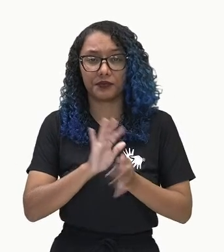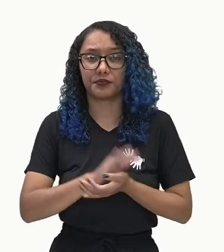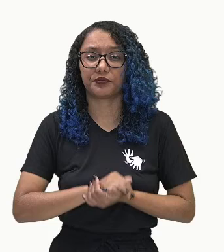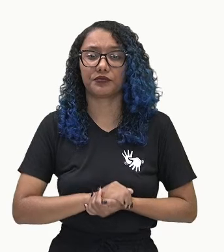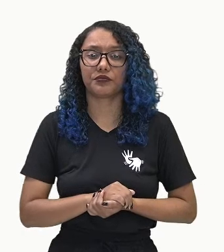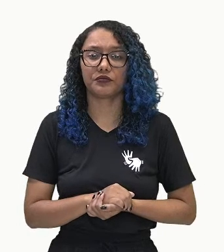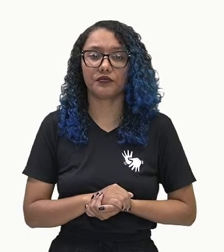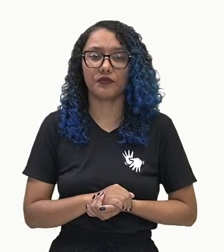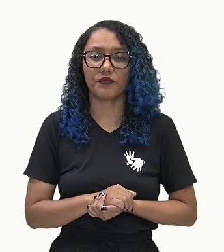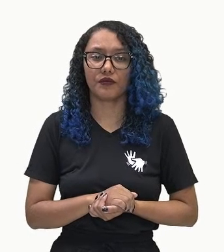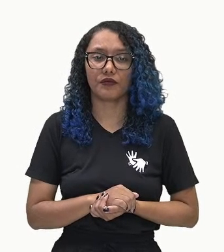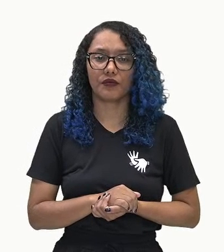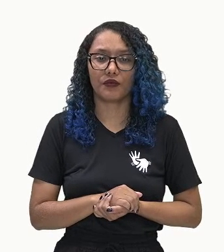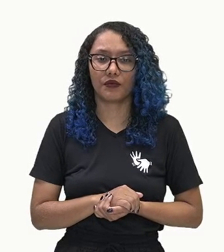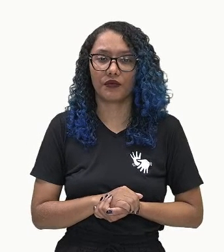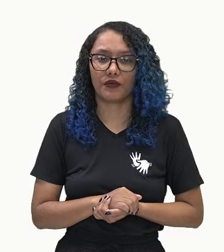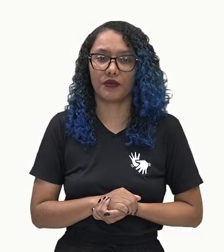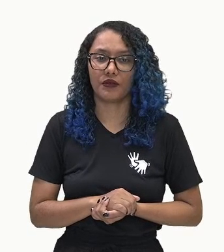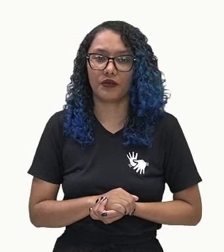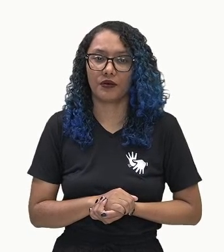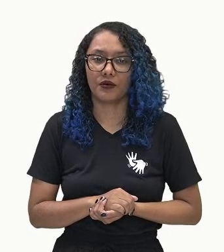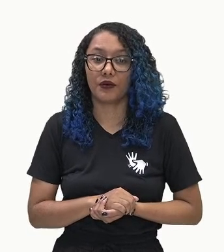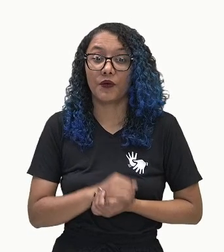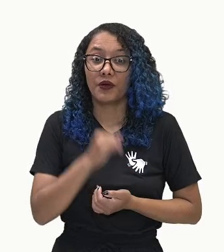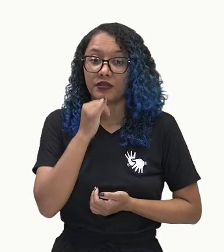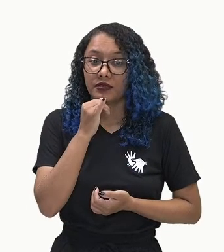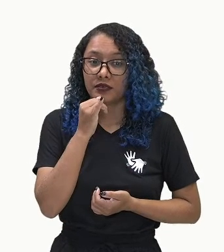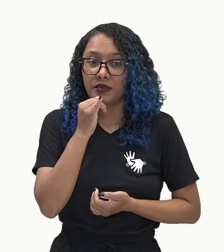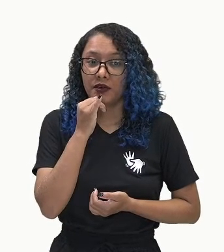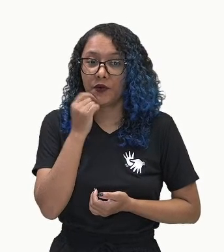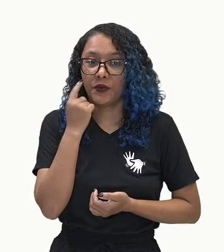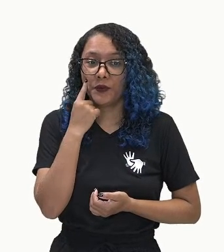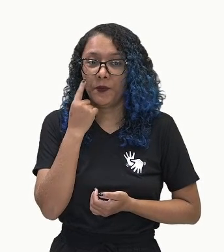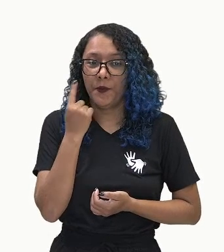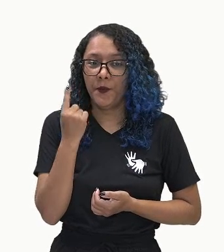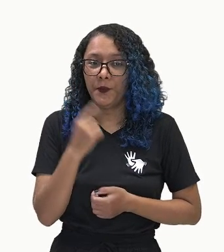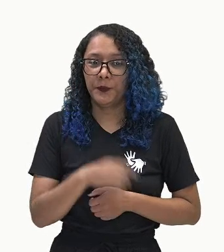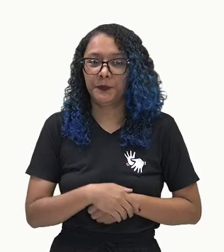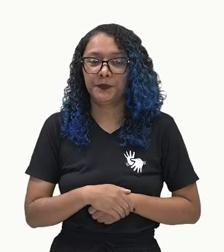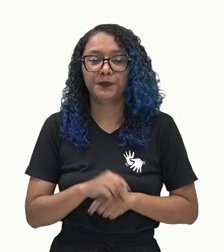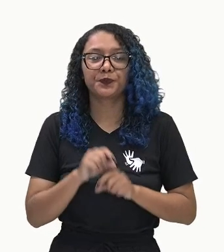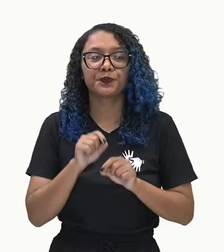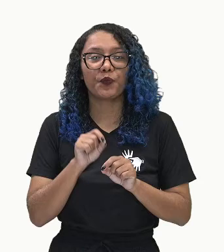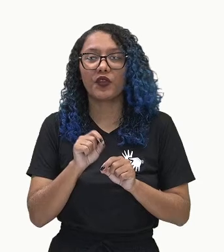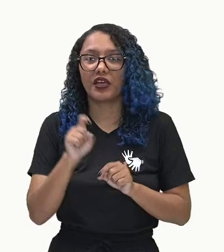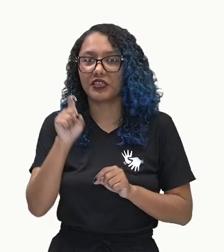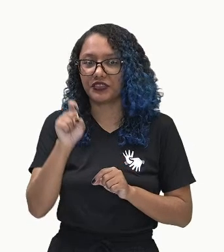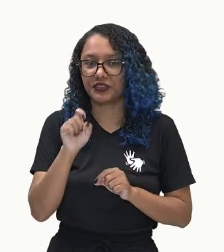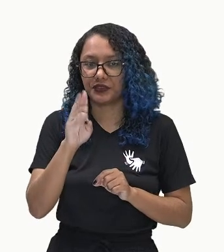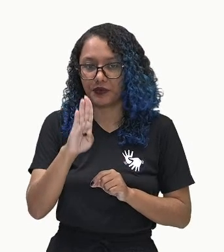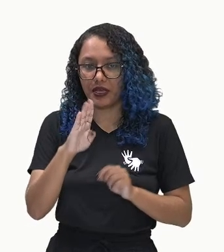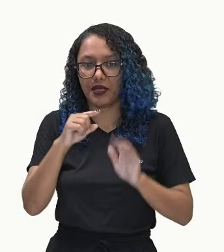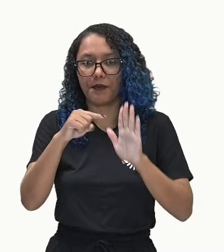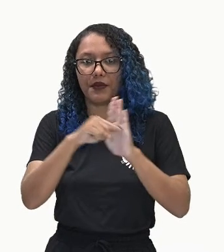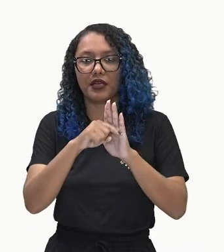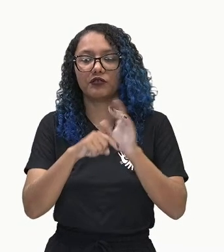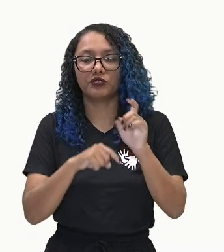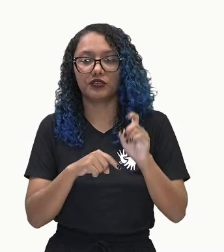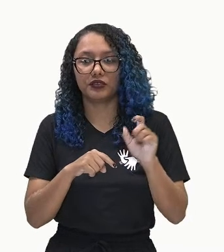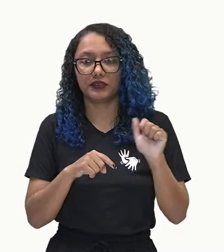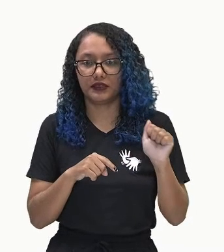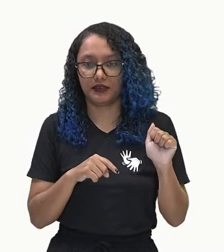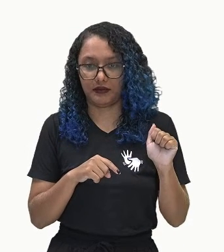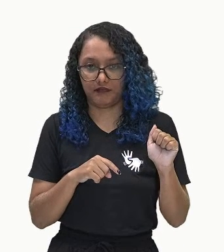nesse exemplo aqui de baixo, foi resolvido x de B menos x de